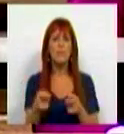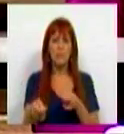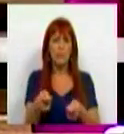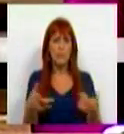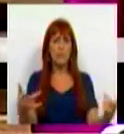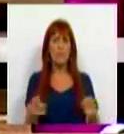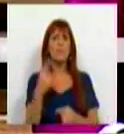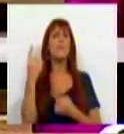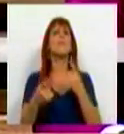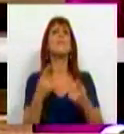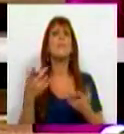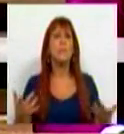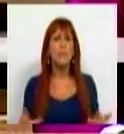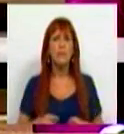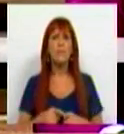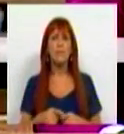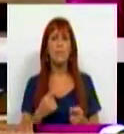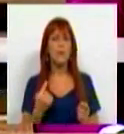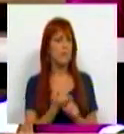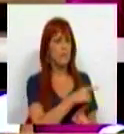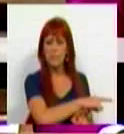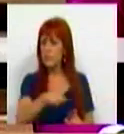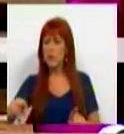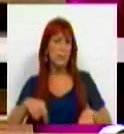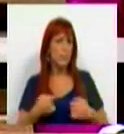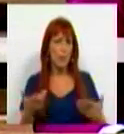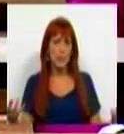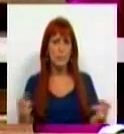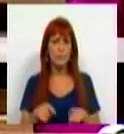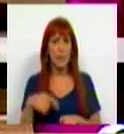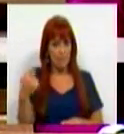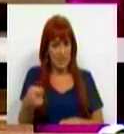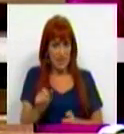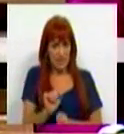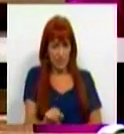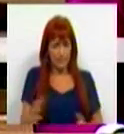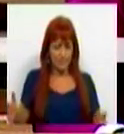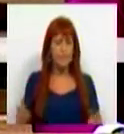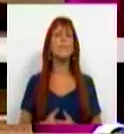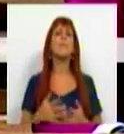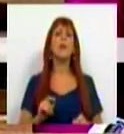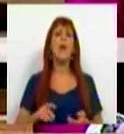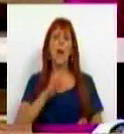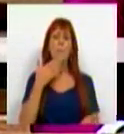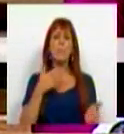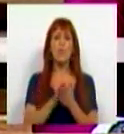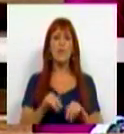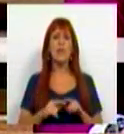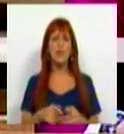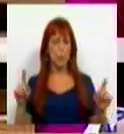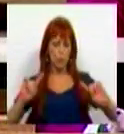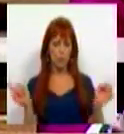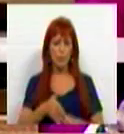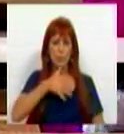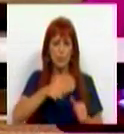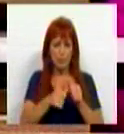coordenação de algumas ações transversais, como é próprio da Presidência. Aproveito esta curta